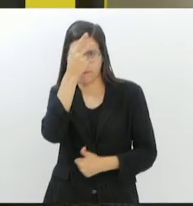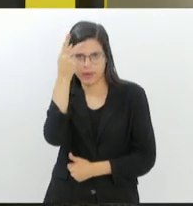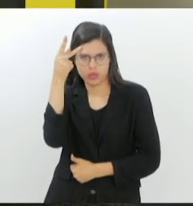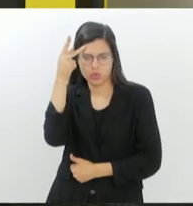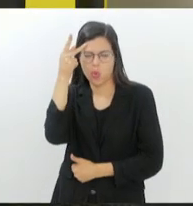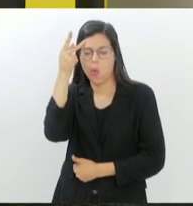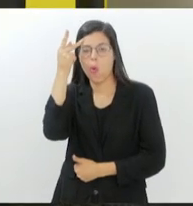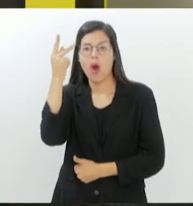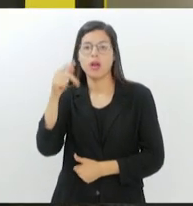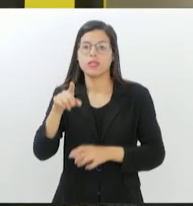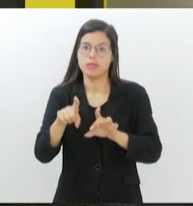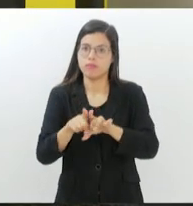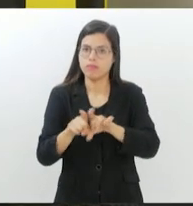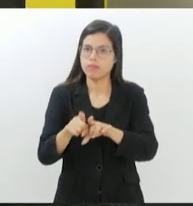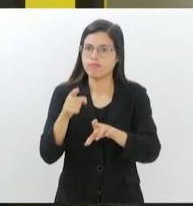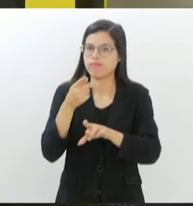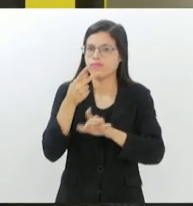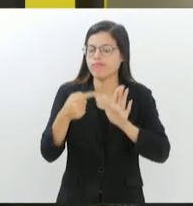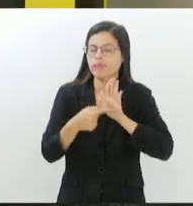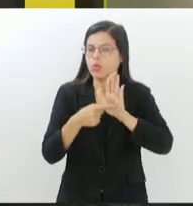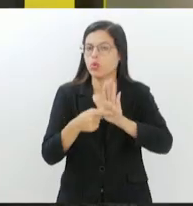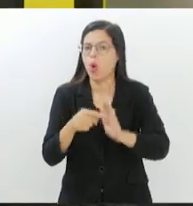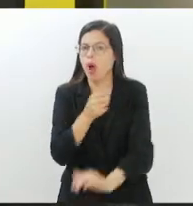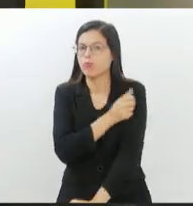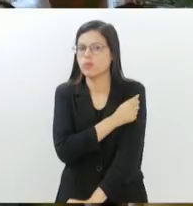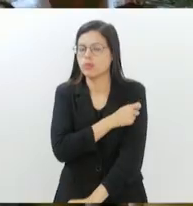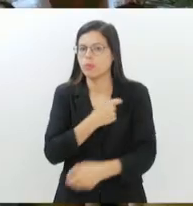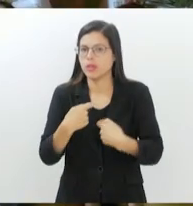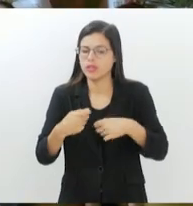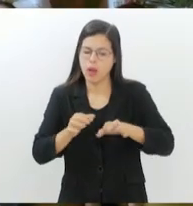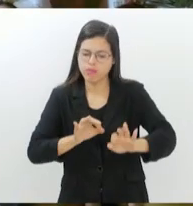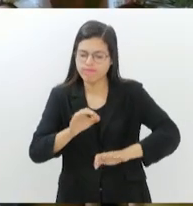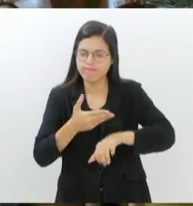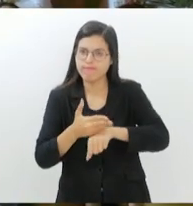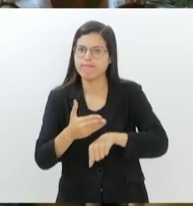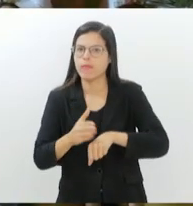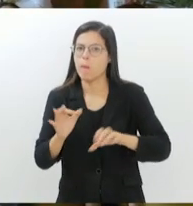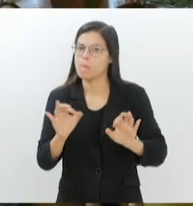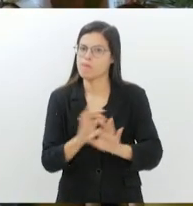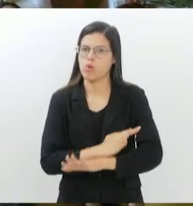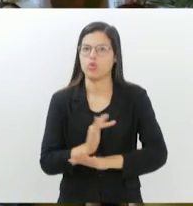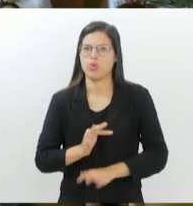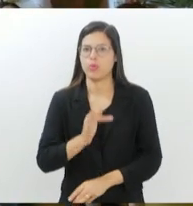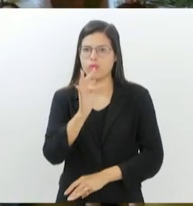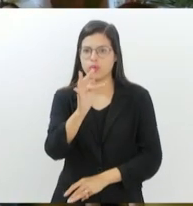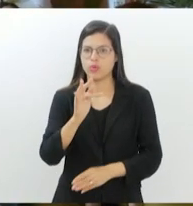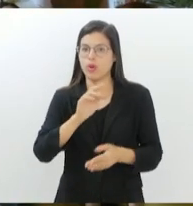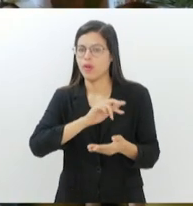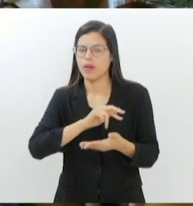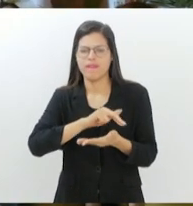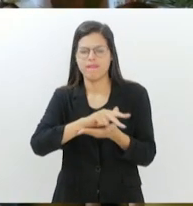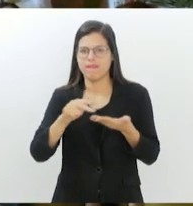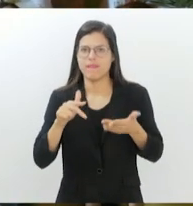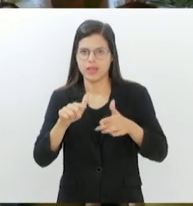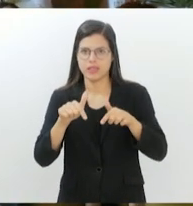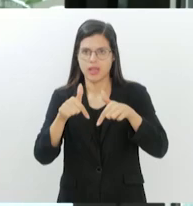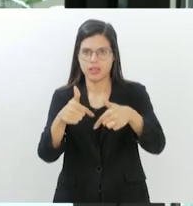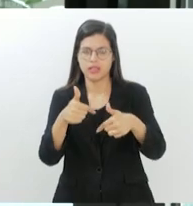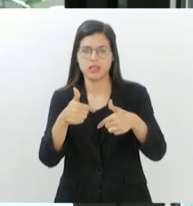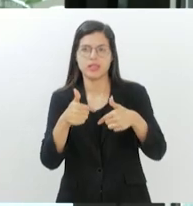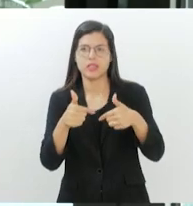que os estudantes precisam estar preparados para esse futuro e que várias ações digitais já foram implementadas no